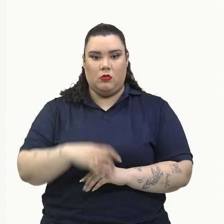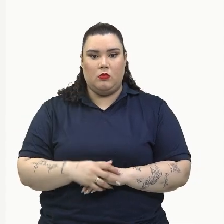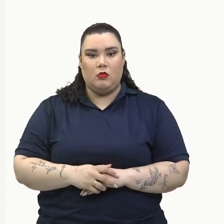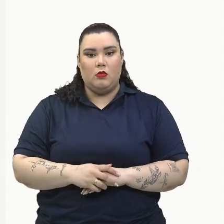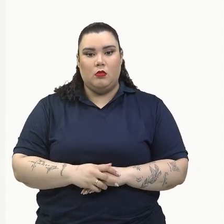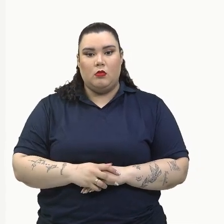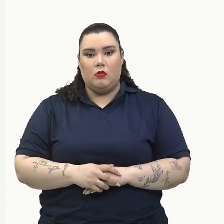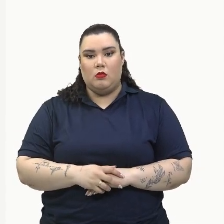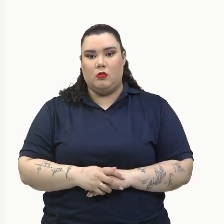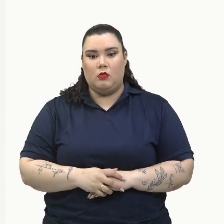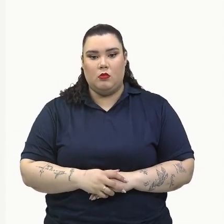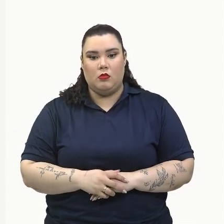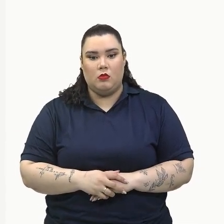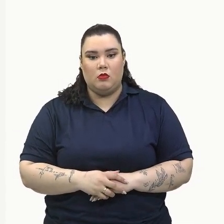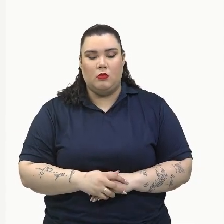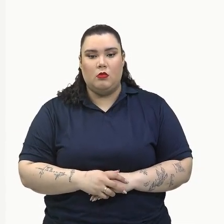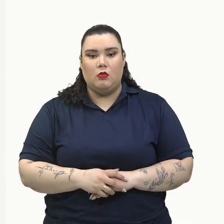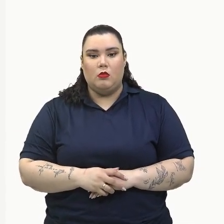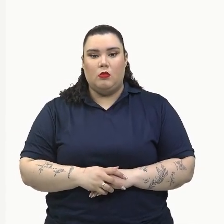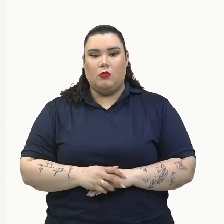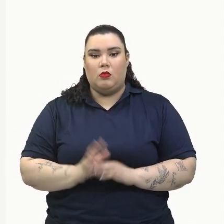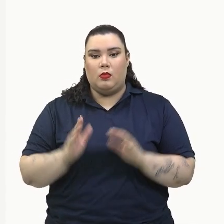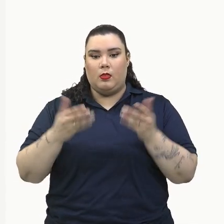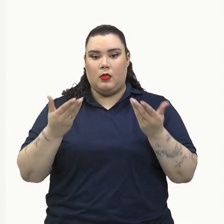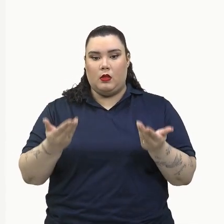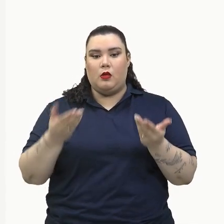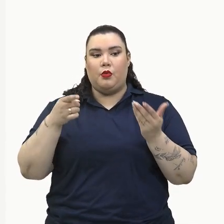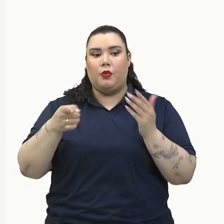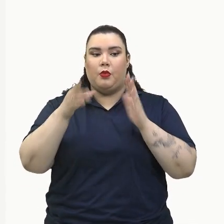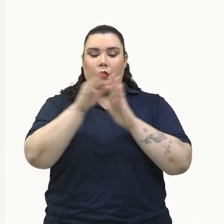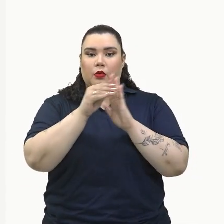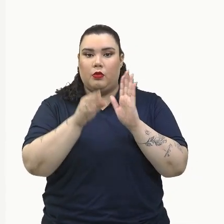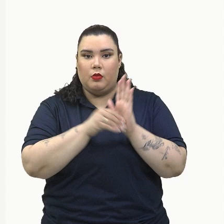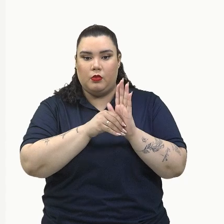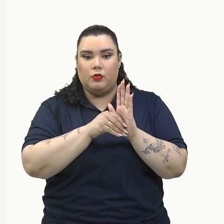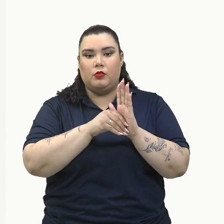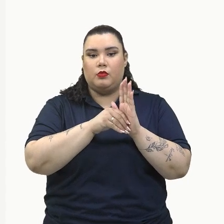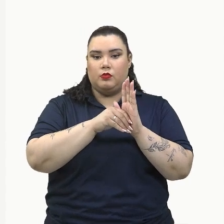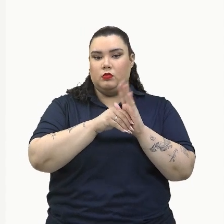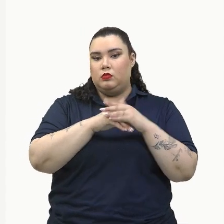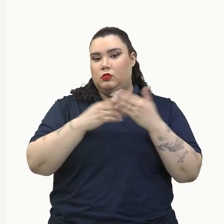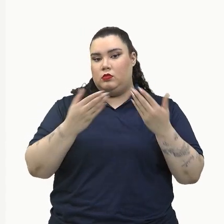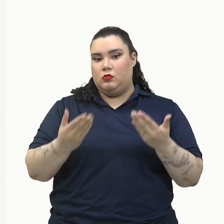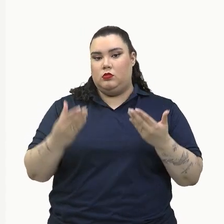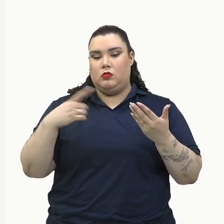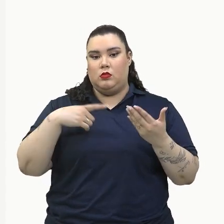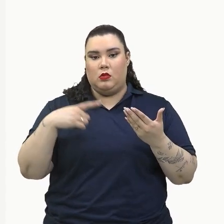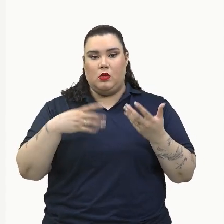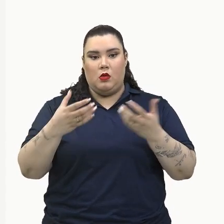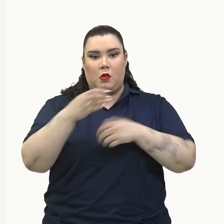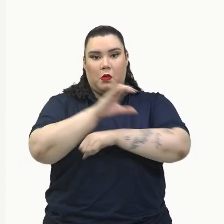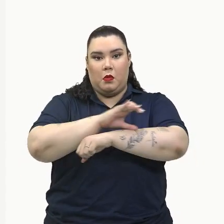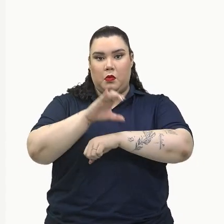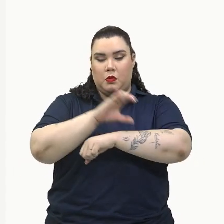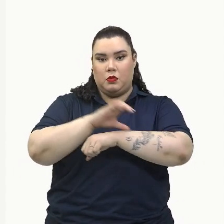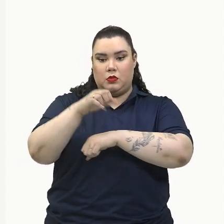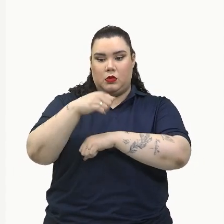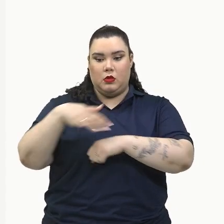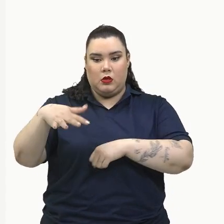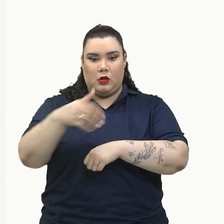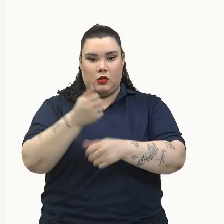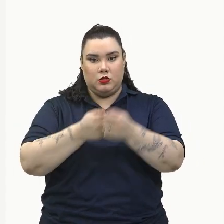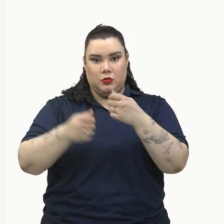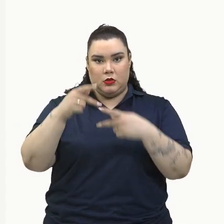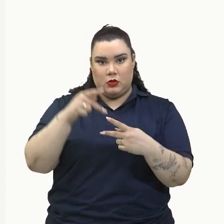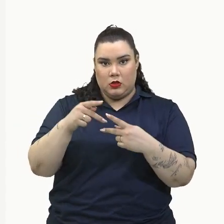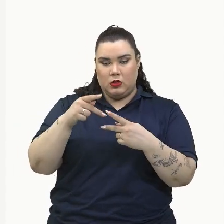seja, quando é um outro conteúdo que, para quem pleiteia, né, fazer um curso de graduação na área administrativa,